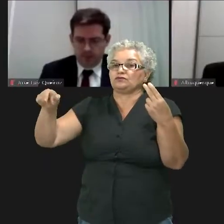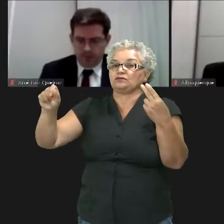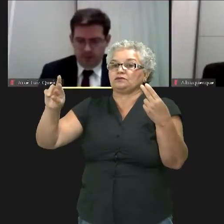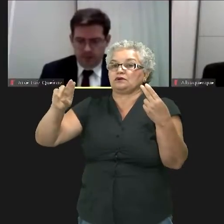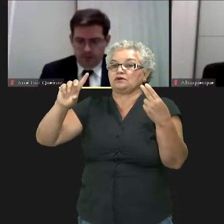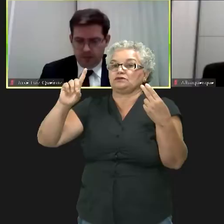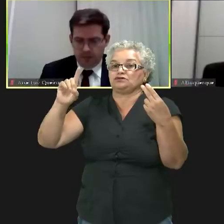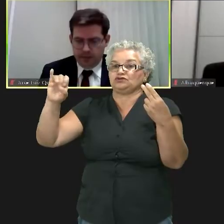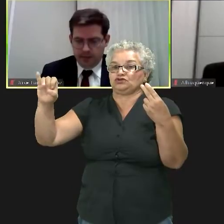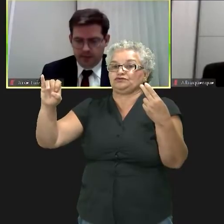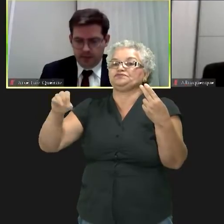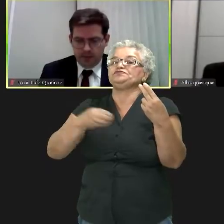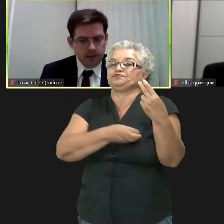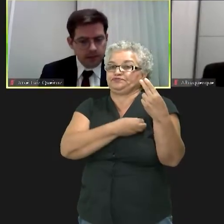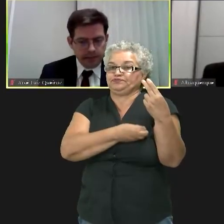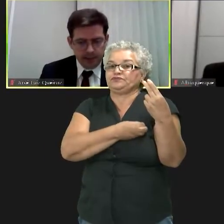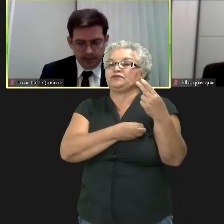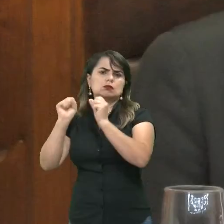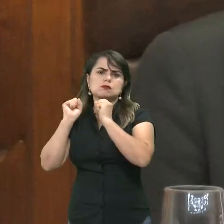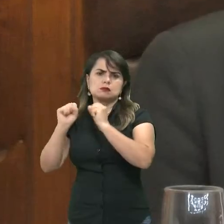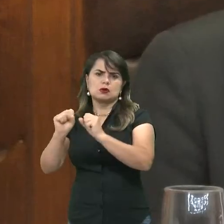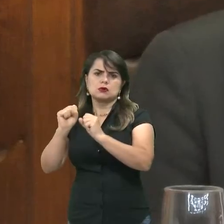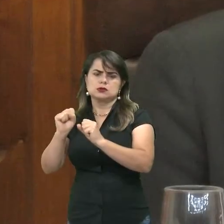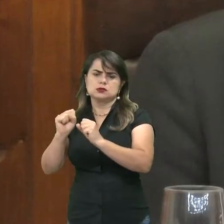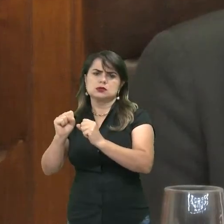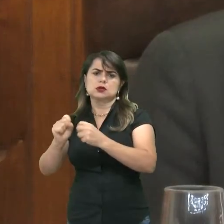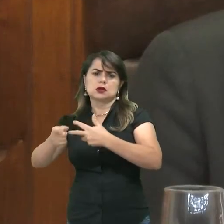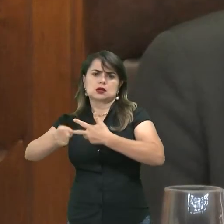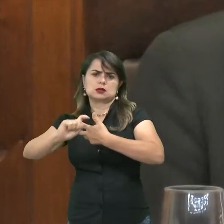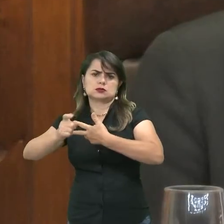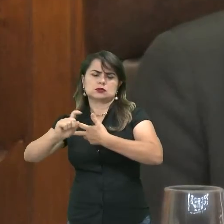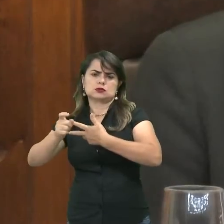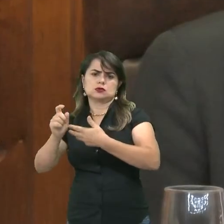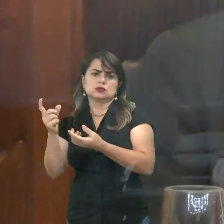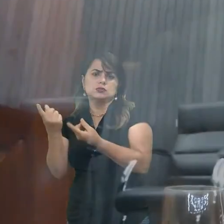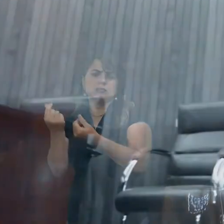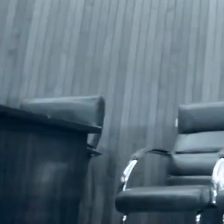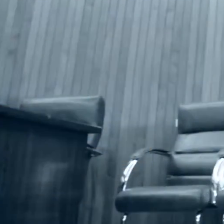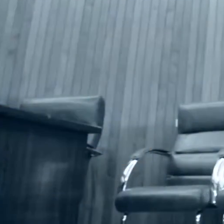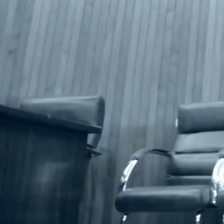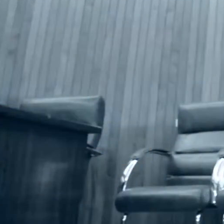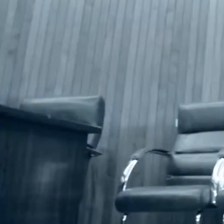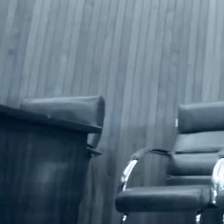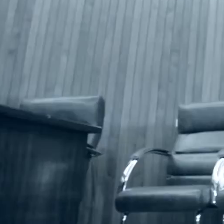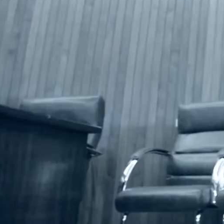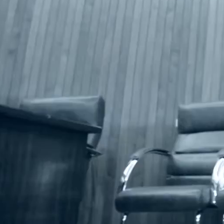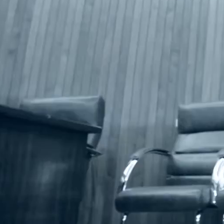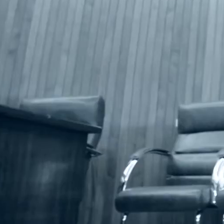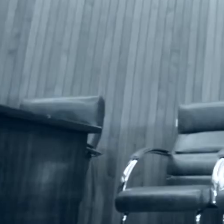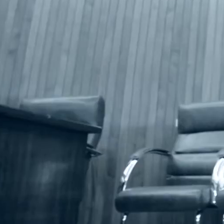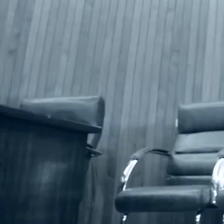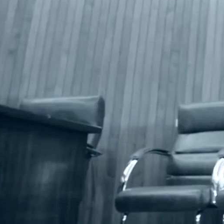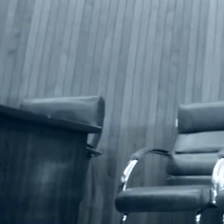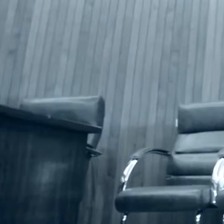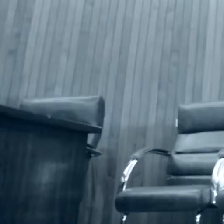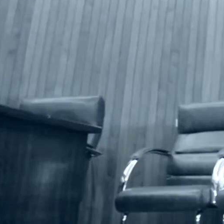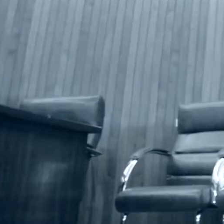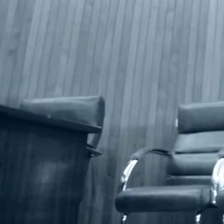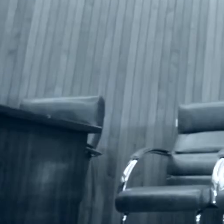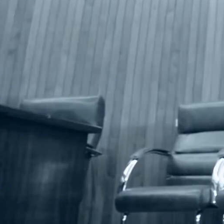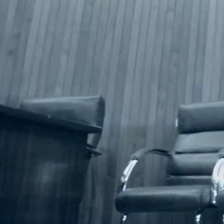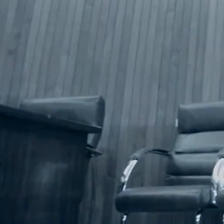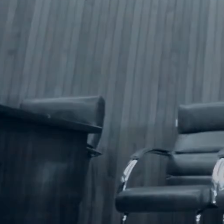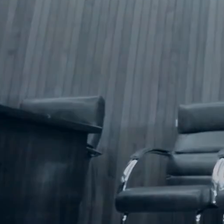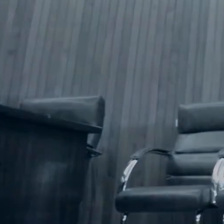projeto foi aprovado por todos os vereadores. Na sequência, o presidente da Câmara convocou sessão extraordinária. Foram